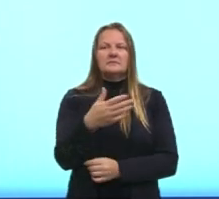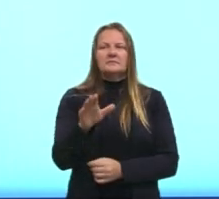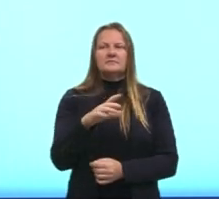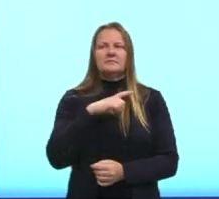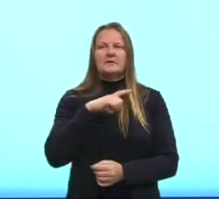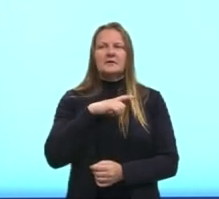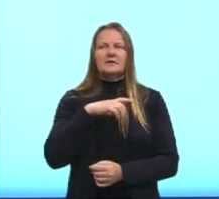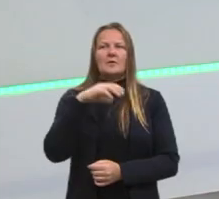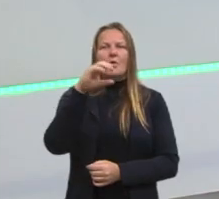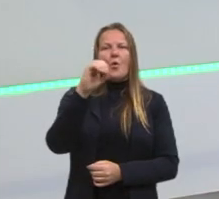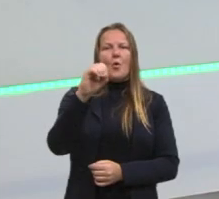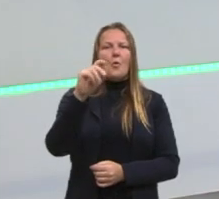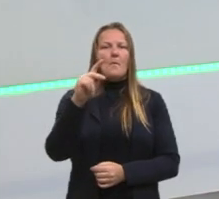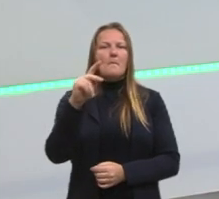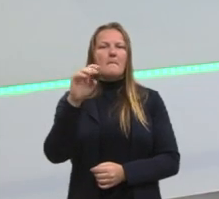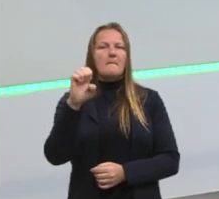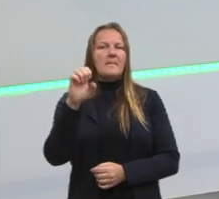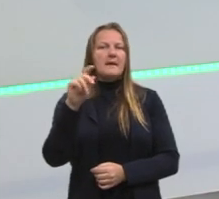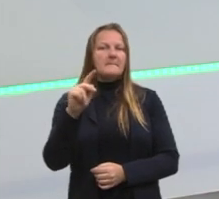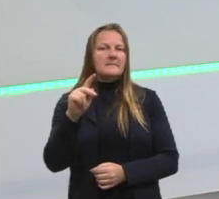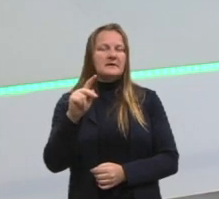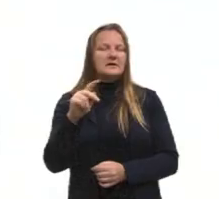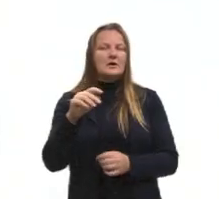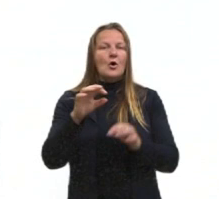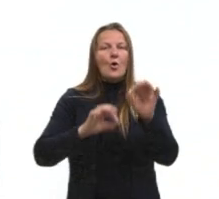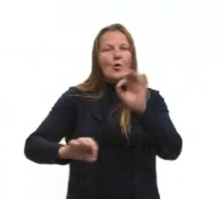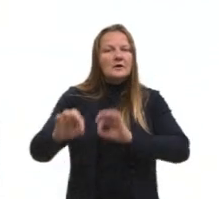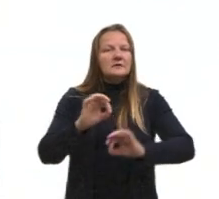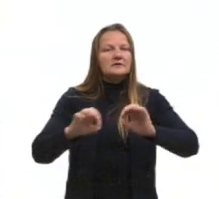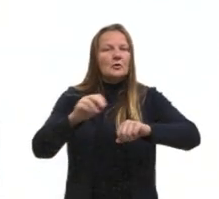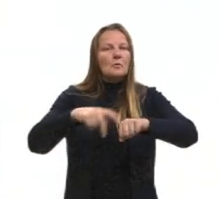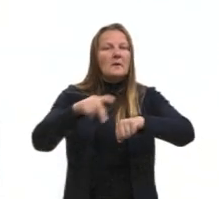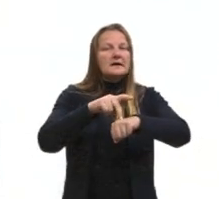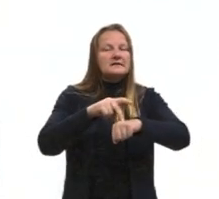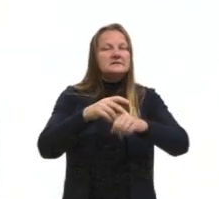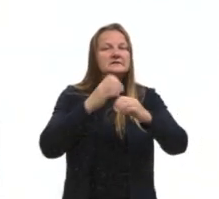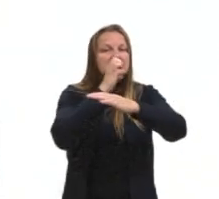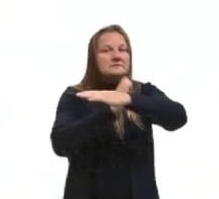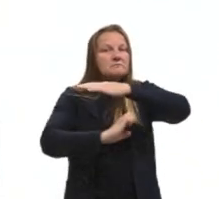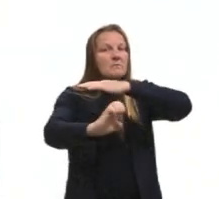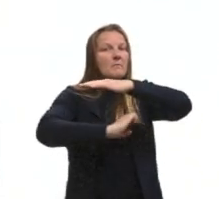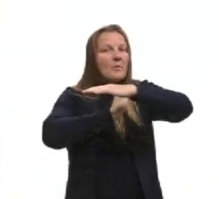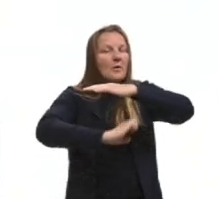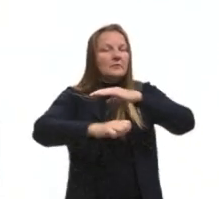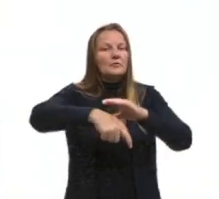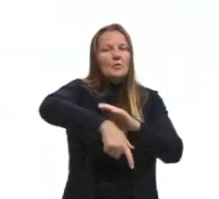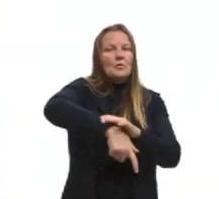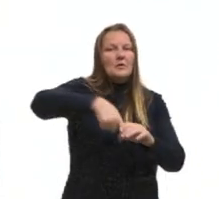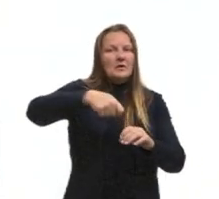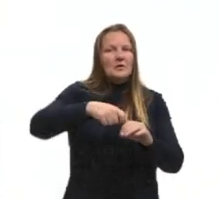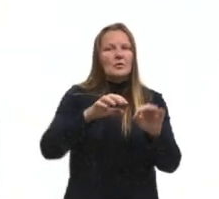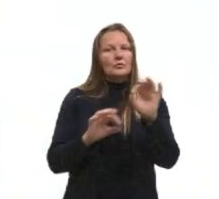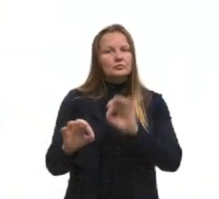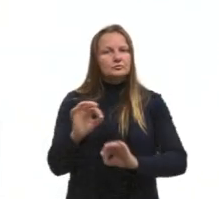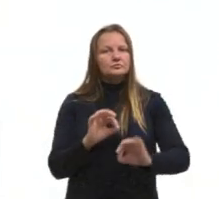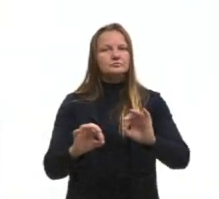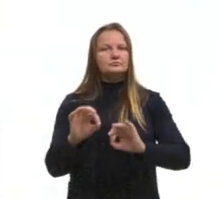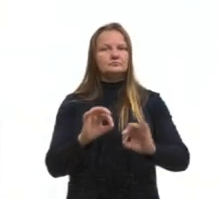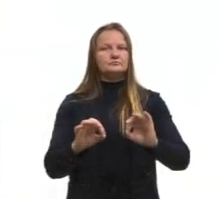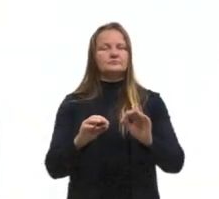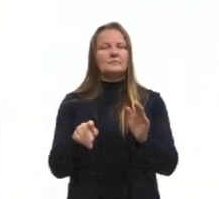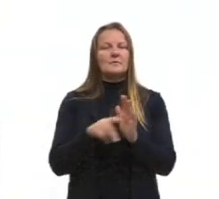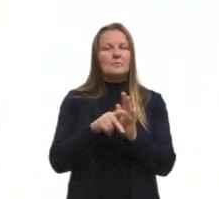60 a opep organização dos países exportadores de petróleo tá E aí começa a ter essa organização né